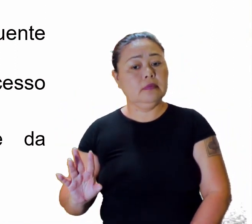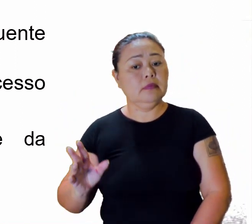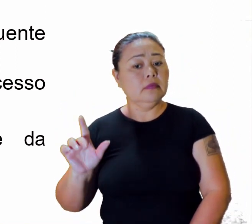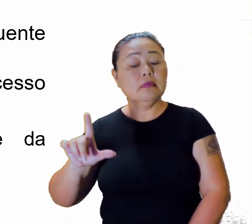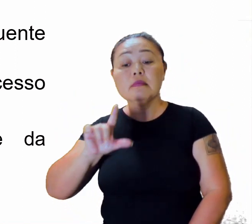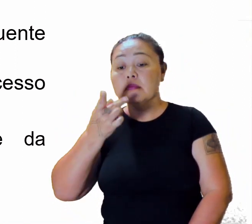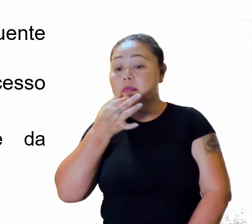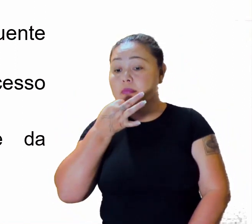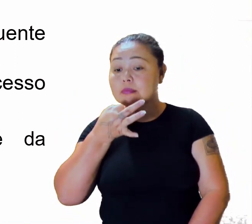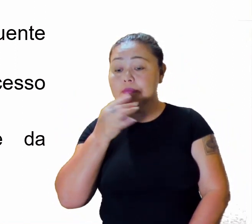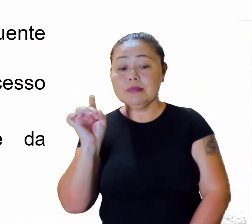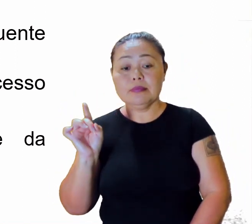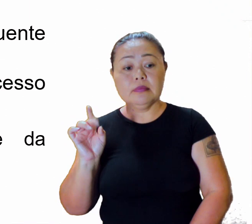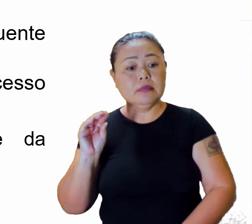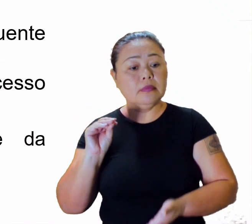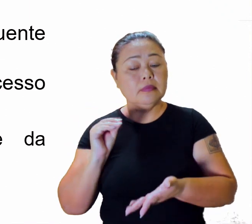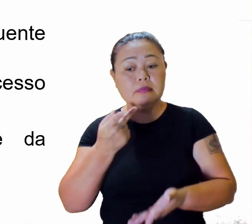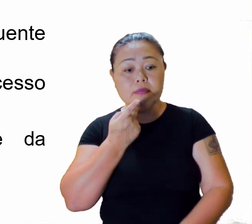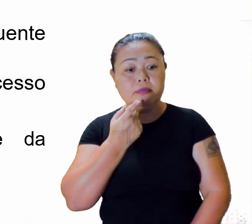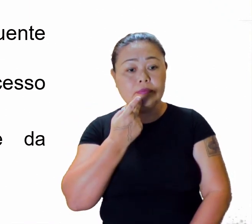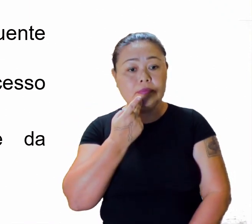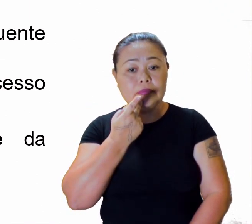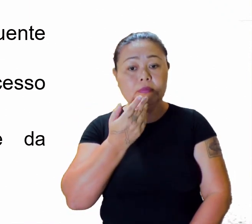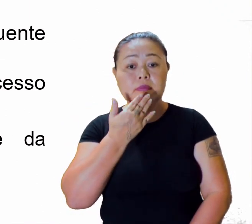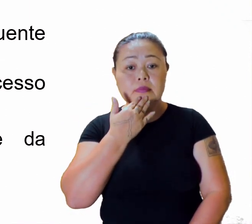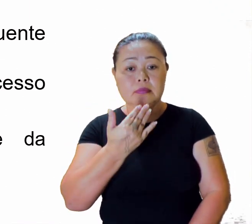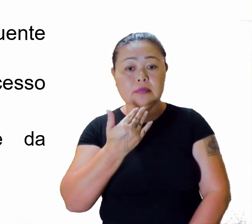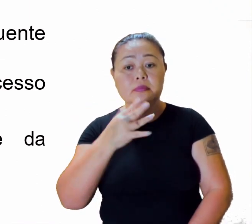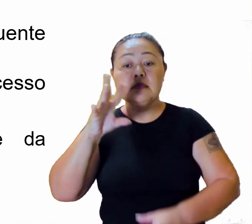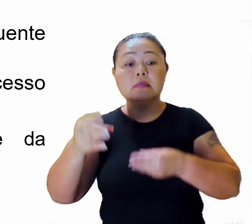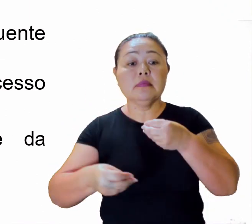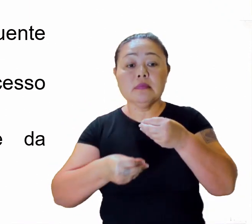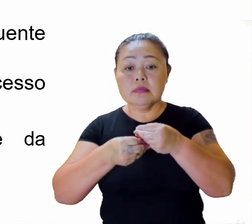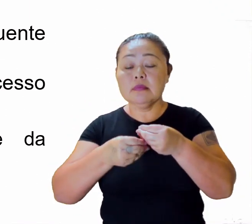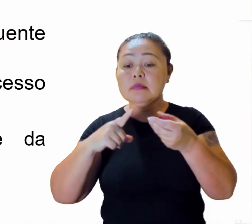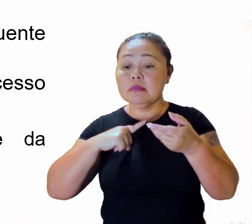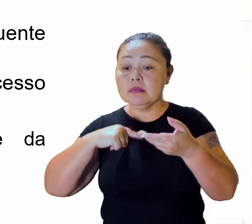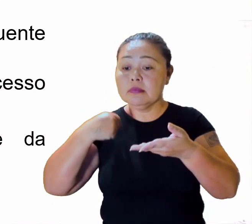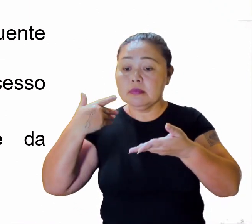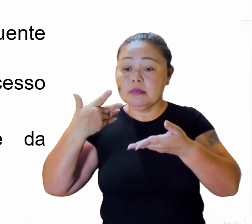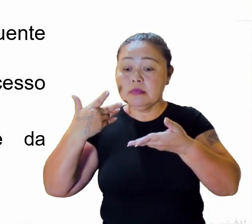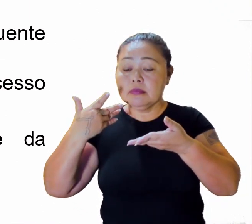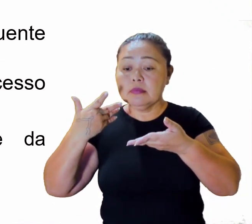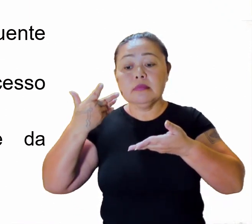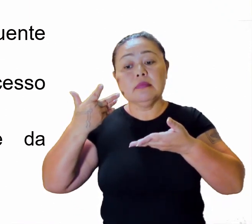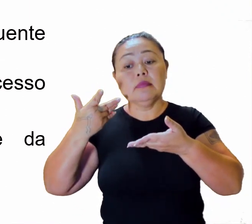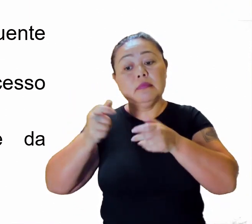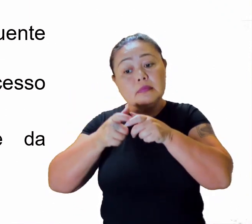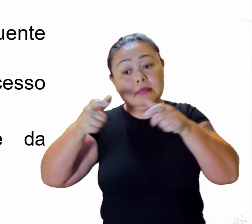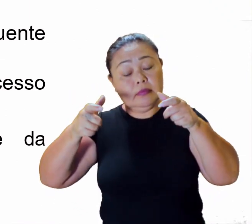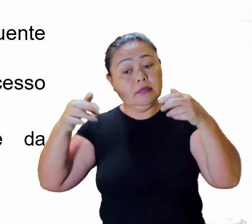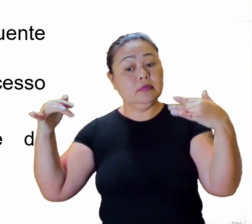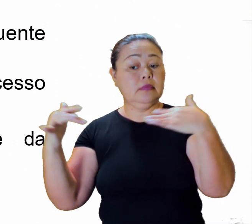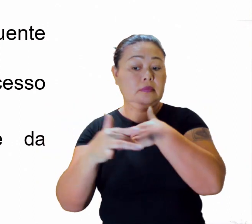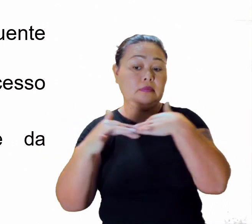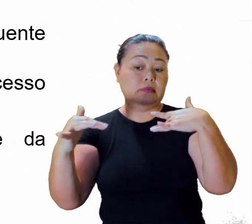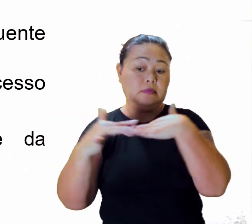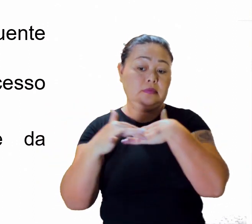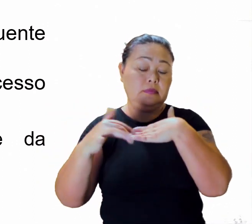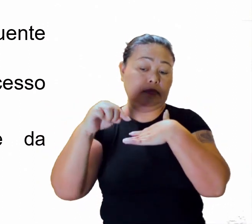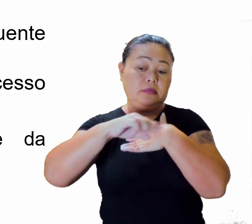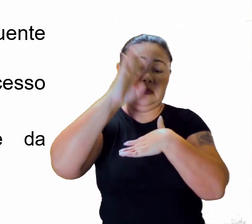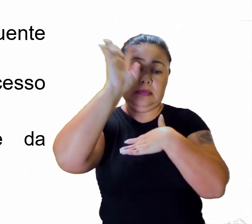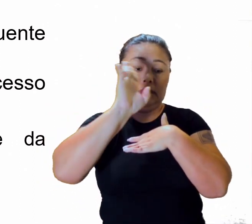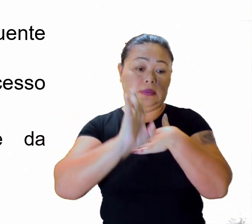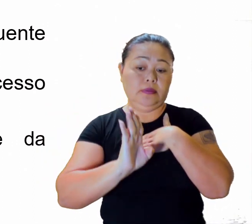Tranquilo, o que tu acha? Está falando, né, o quê? Está pedindo fatores que contribuíram para o aumento da urbanização no